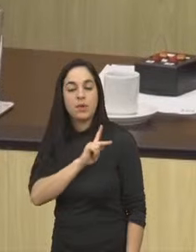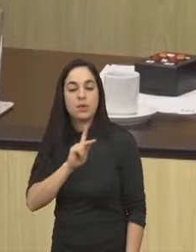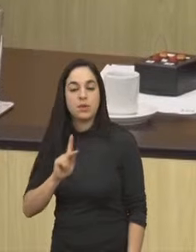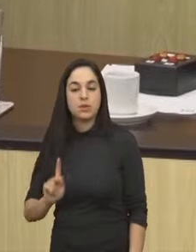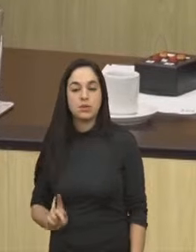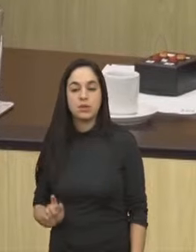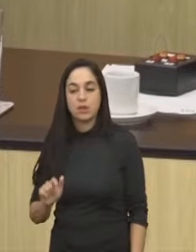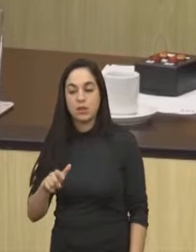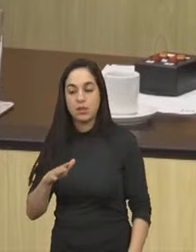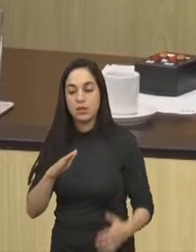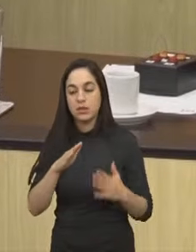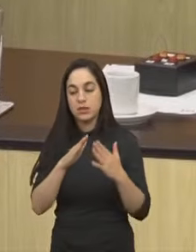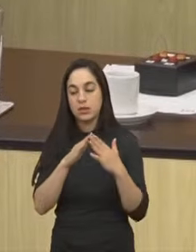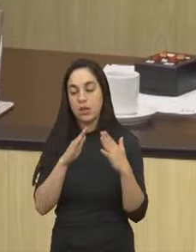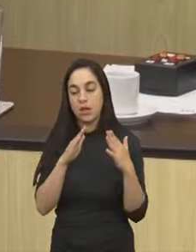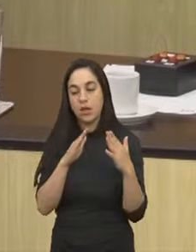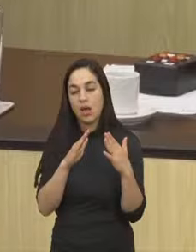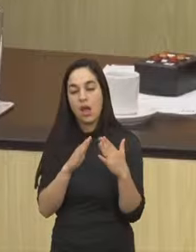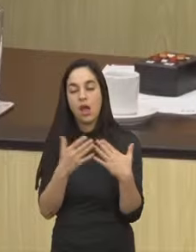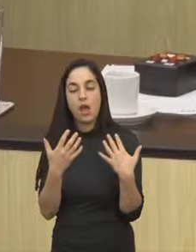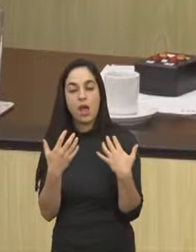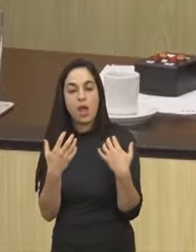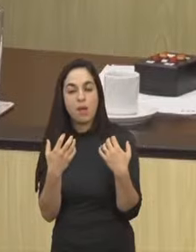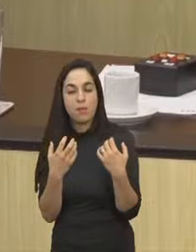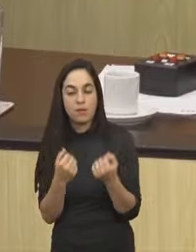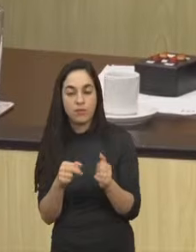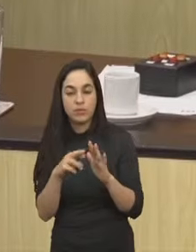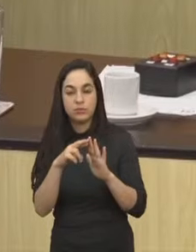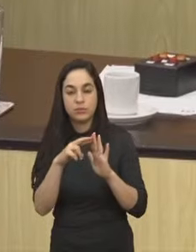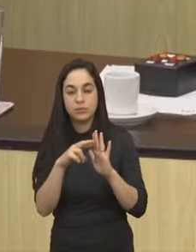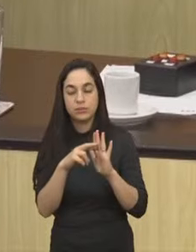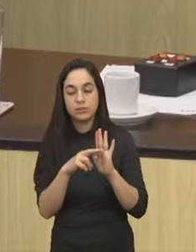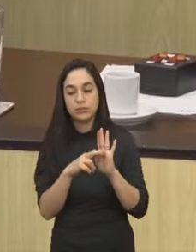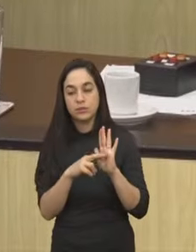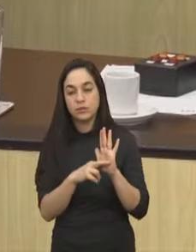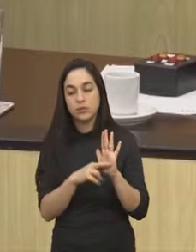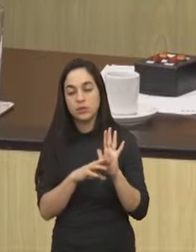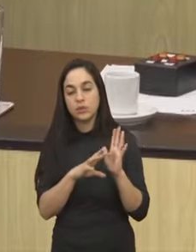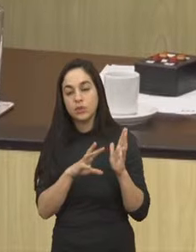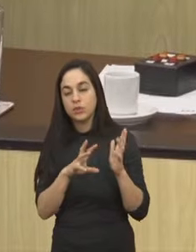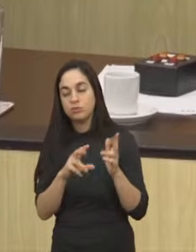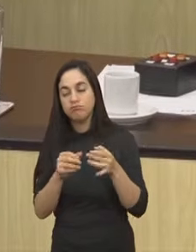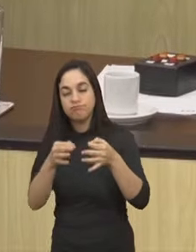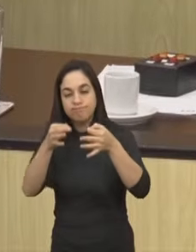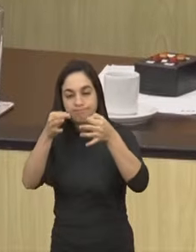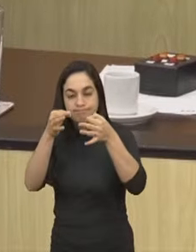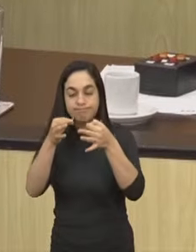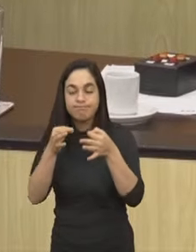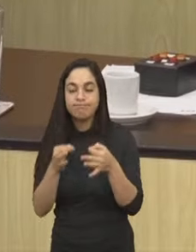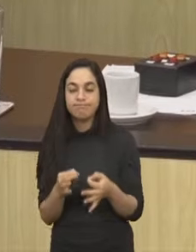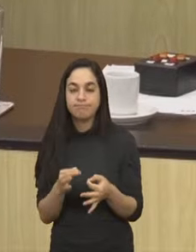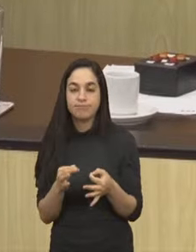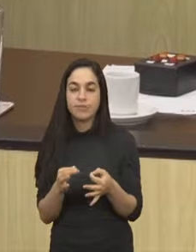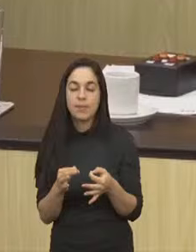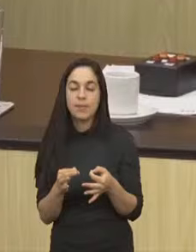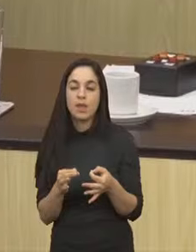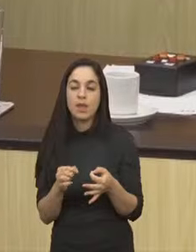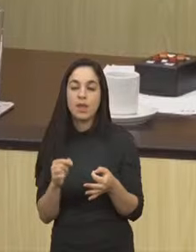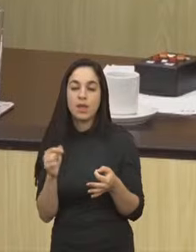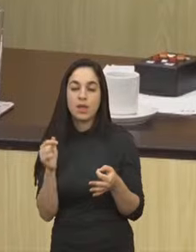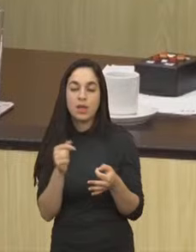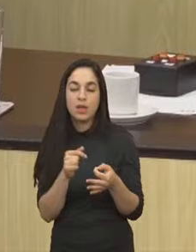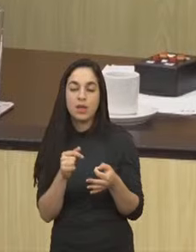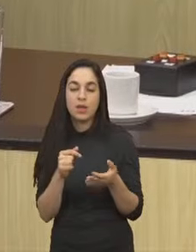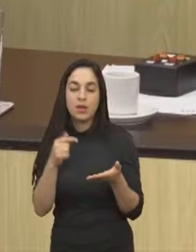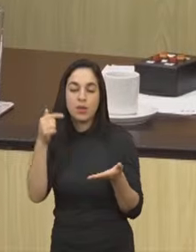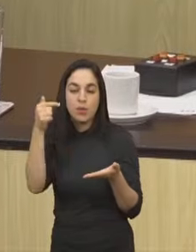desta casa, ouvido e aprovado pelo egrégio plenário, cumpridas as formalidades regimentais, seja encaminhado